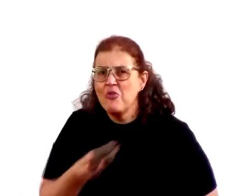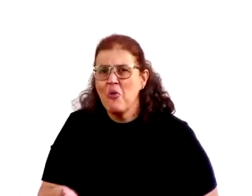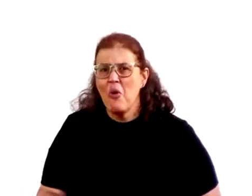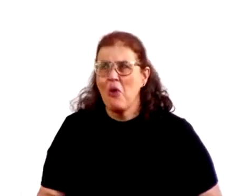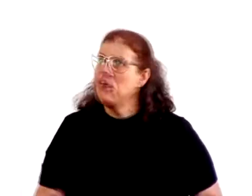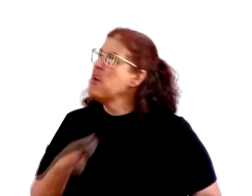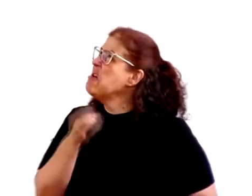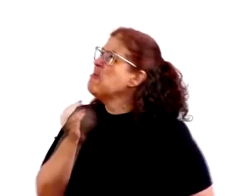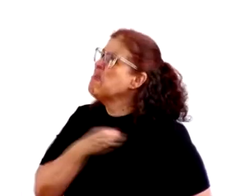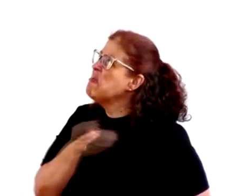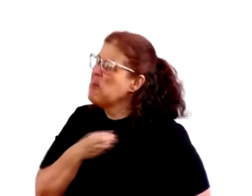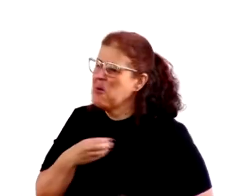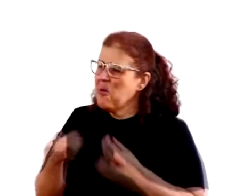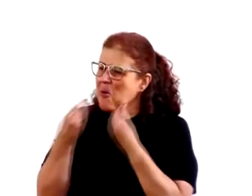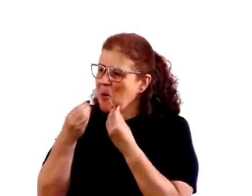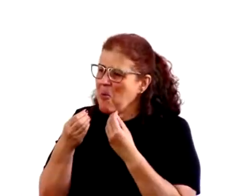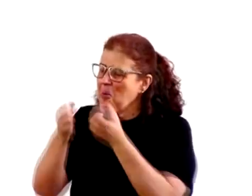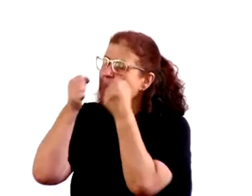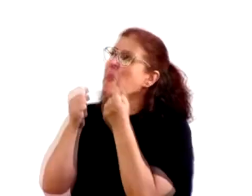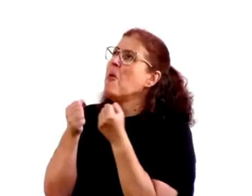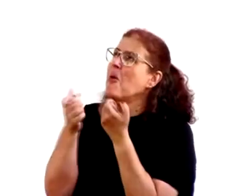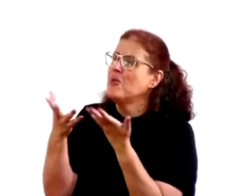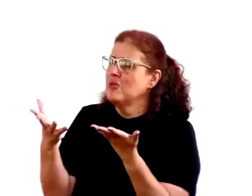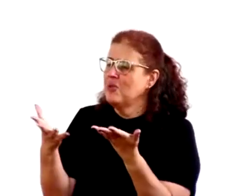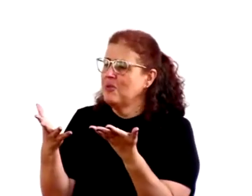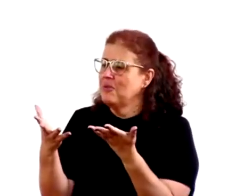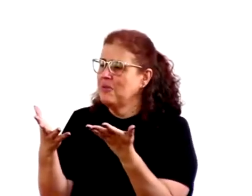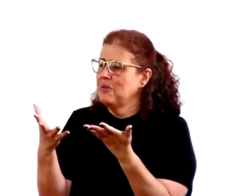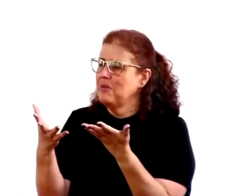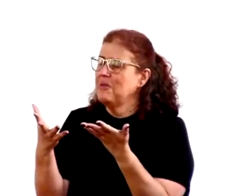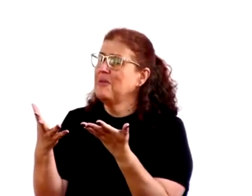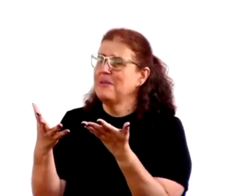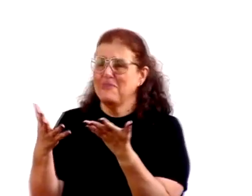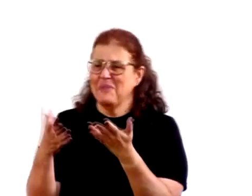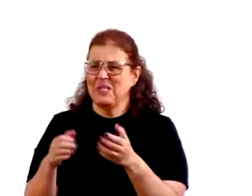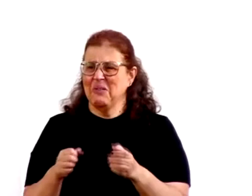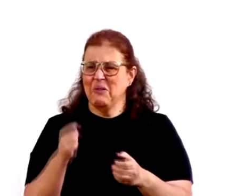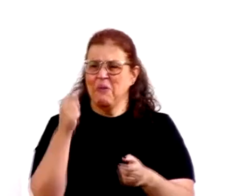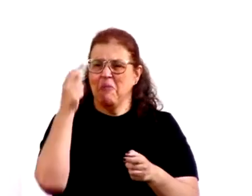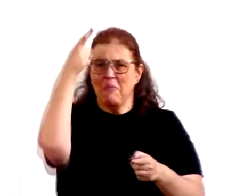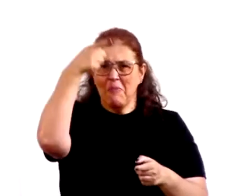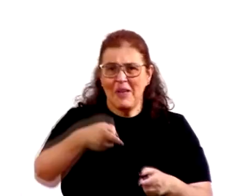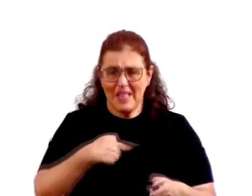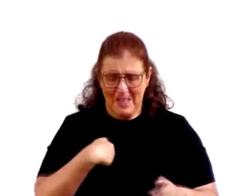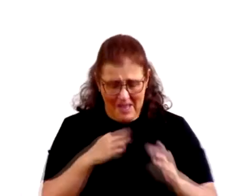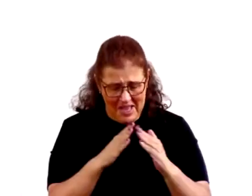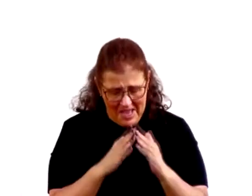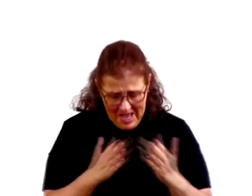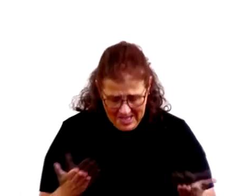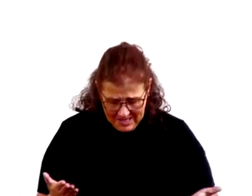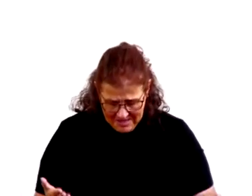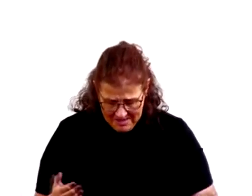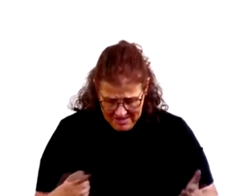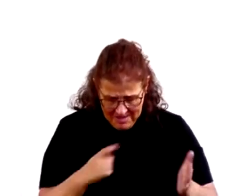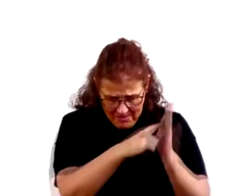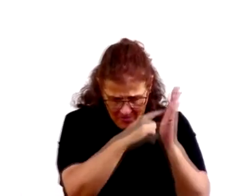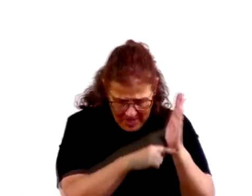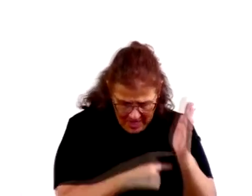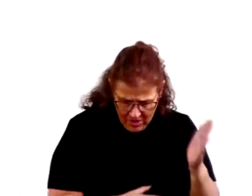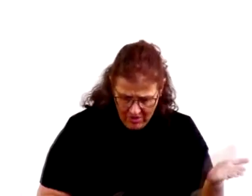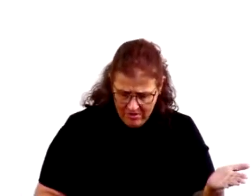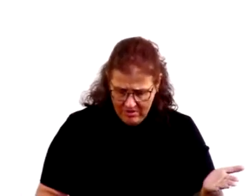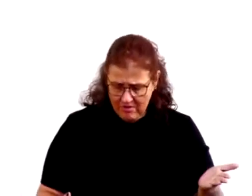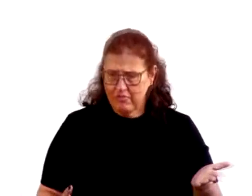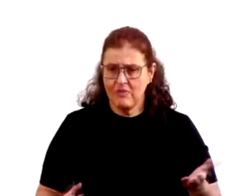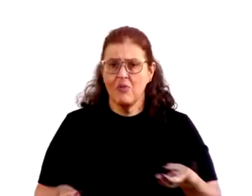como posso ousar querer dominar minha casa, ou querer dominar meus planos? Como